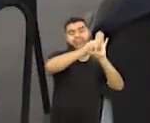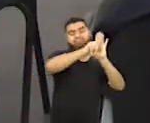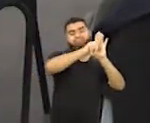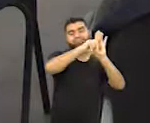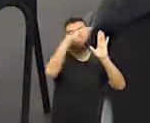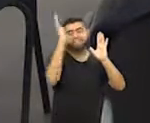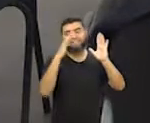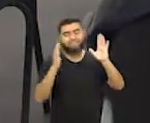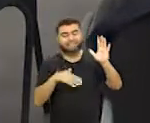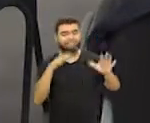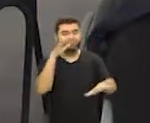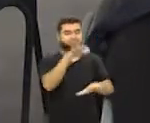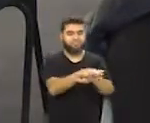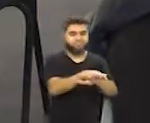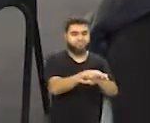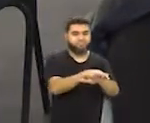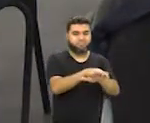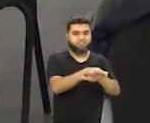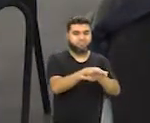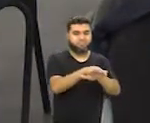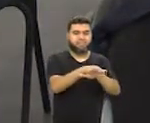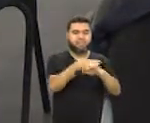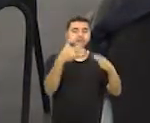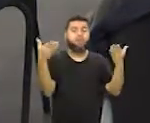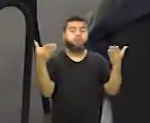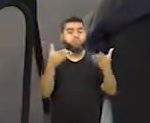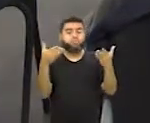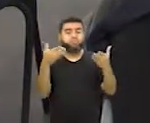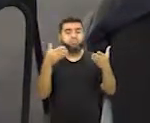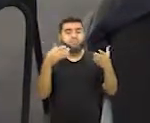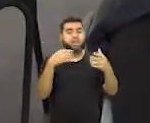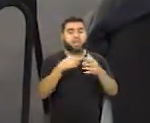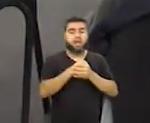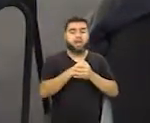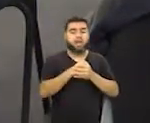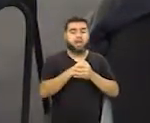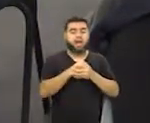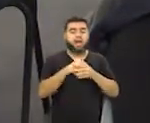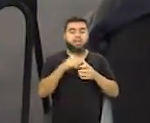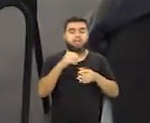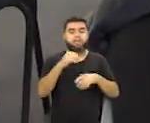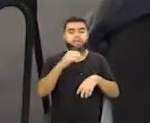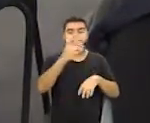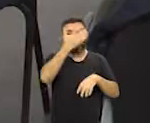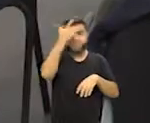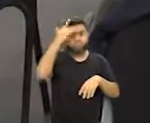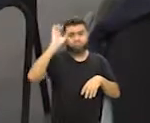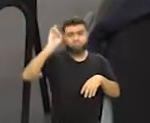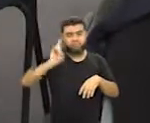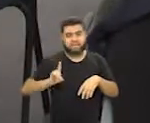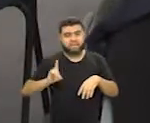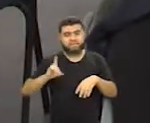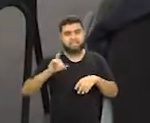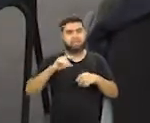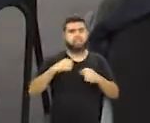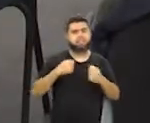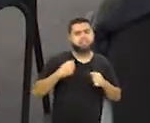de Inclusão. Hoje, atendendo a LBI, ser uma pessoa com deficiência depende da forma como o